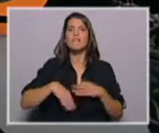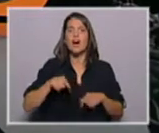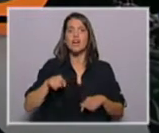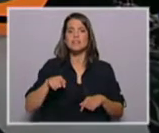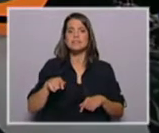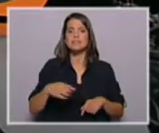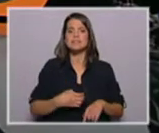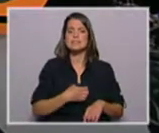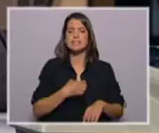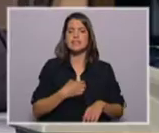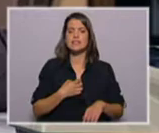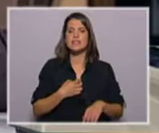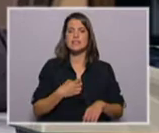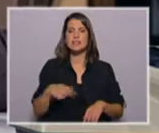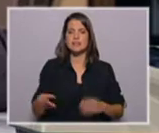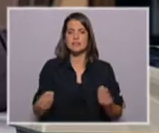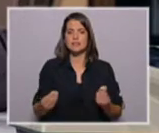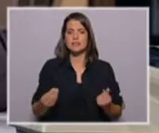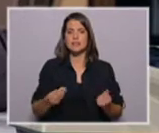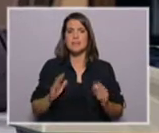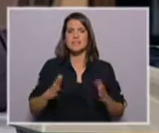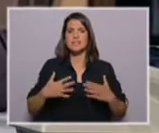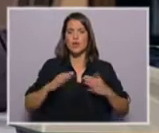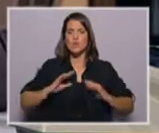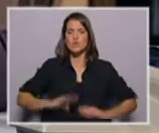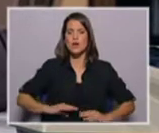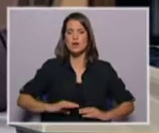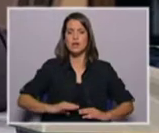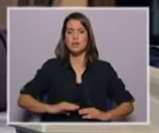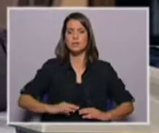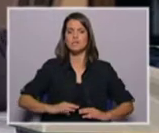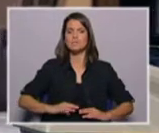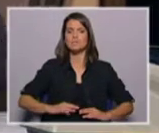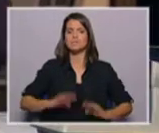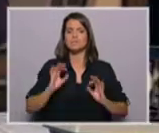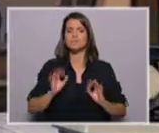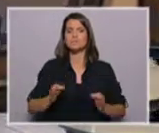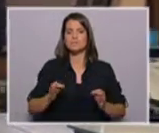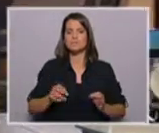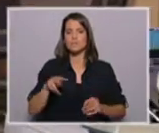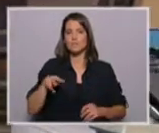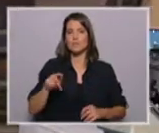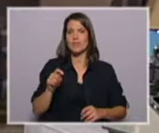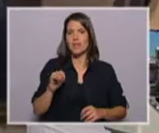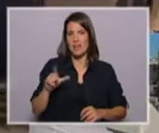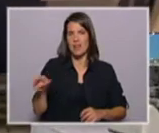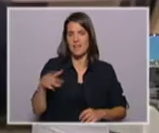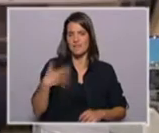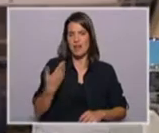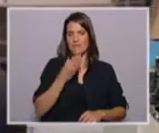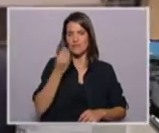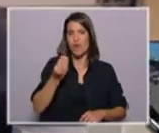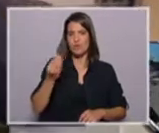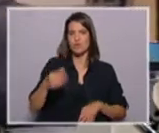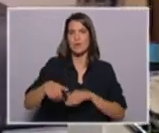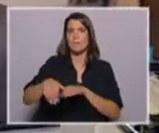Ele sente uma certa necessidade de ter um alívio corporal. E, portanto, ele acaba por dizer que o Neil pode ser conhecido por ser o primeiro a pôr um pé